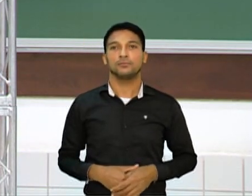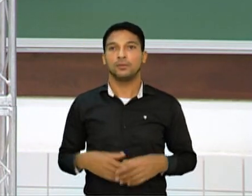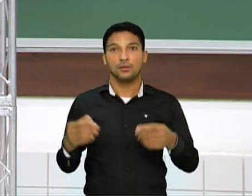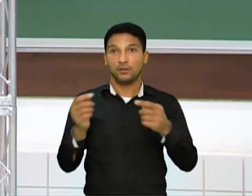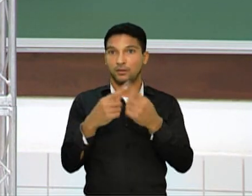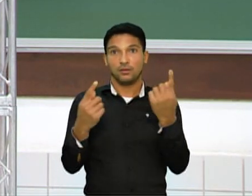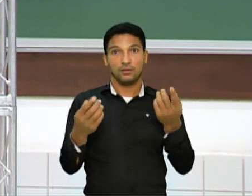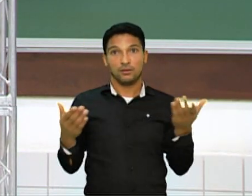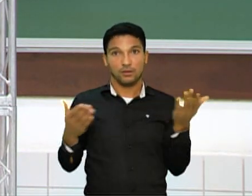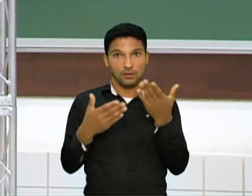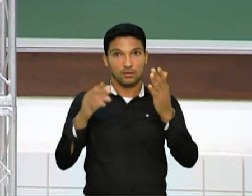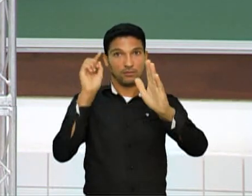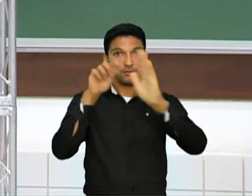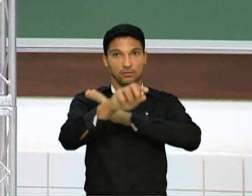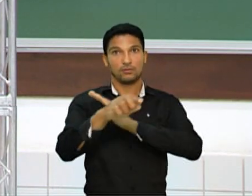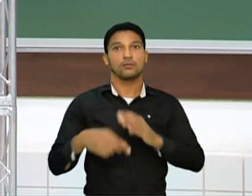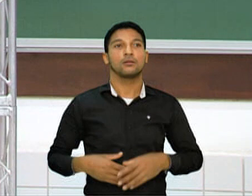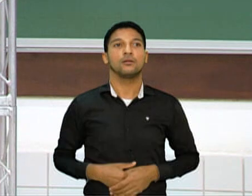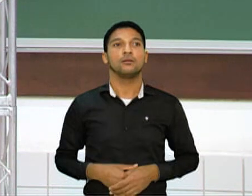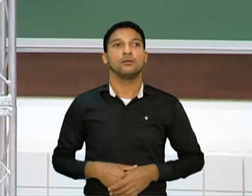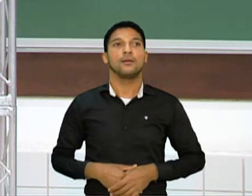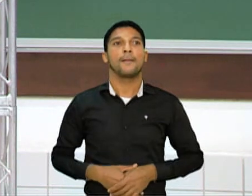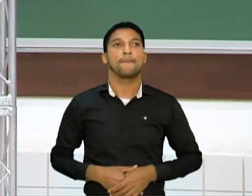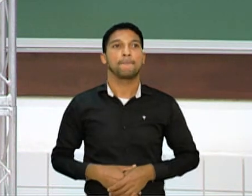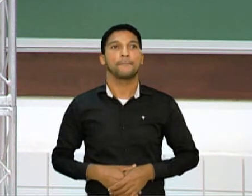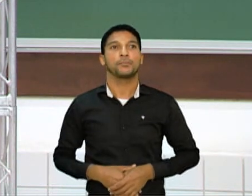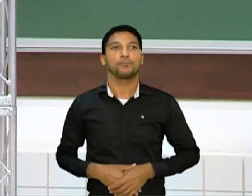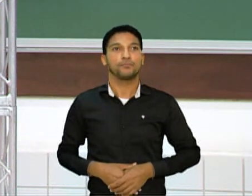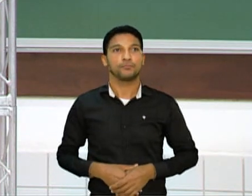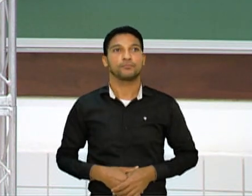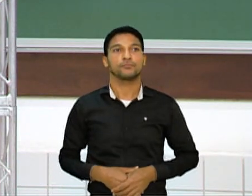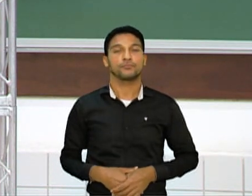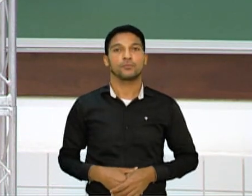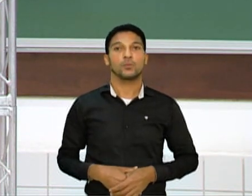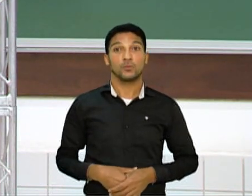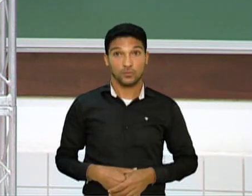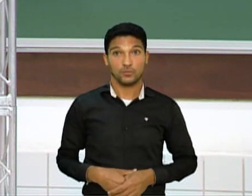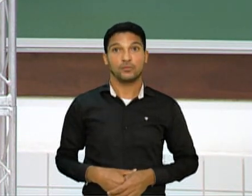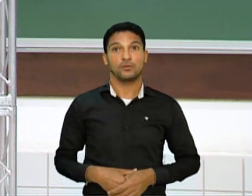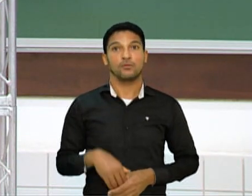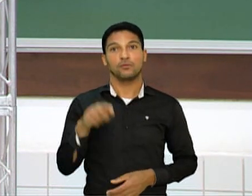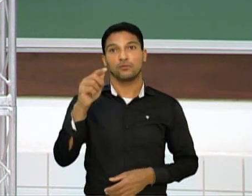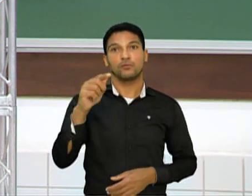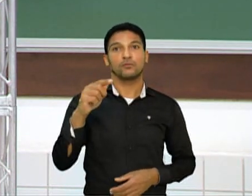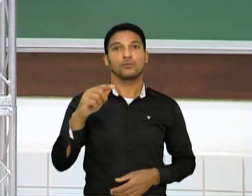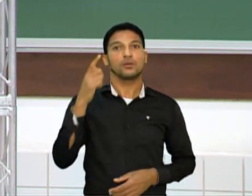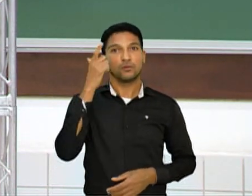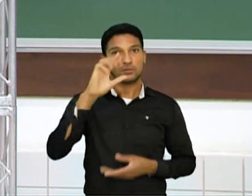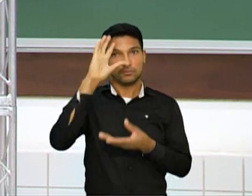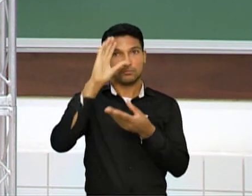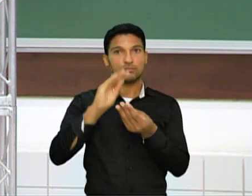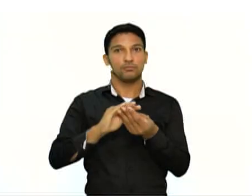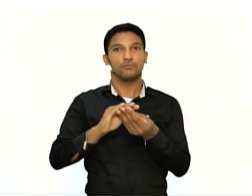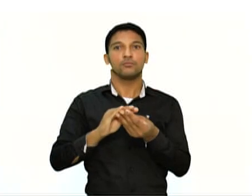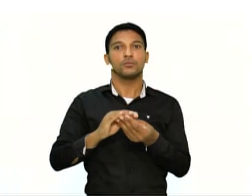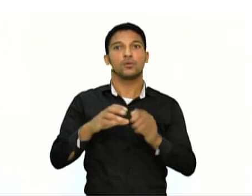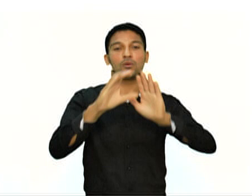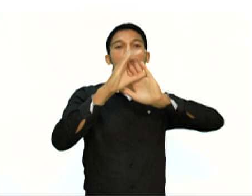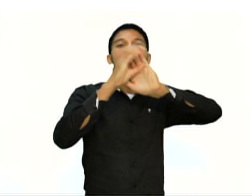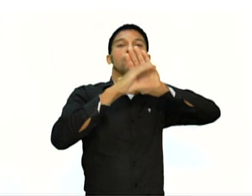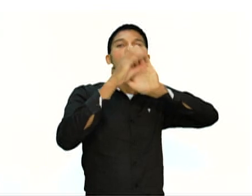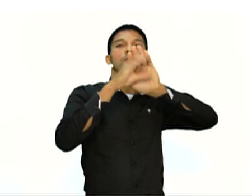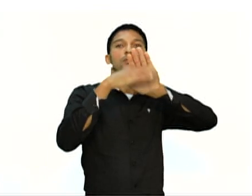vamos responder essa pergunta aqui para que a gente consiga decantar bem esses conceitos que vimos até agora,